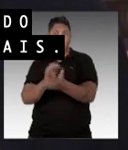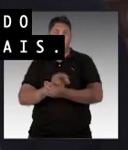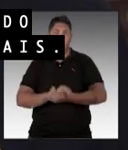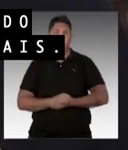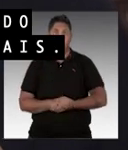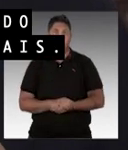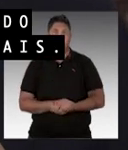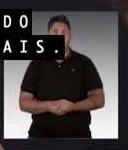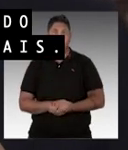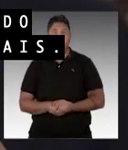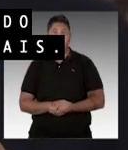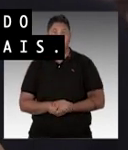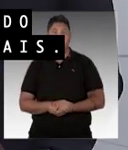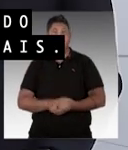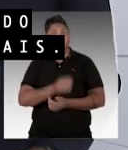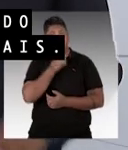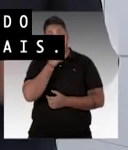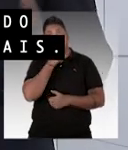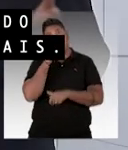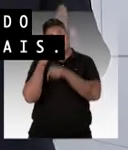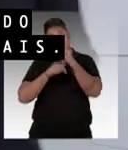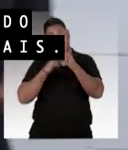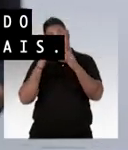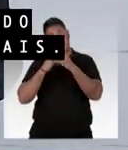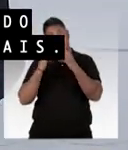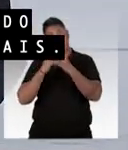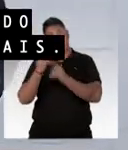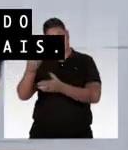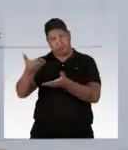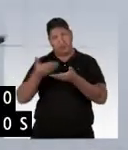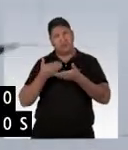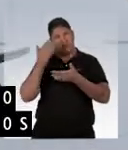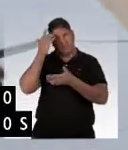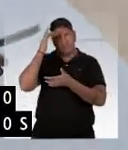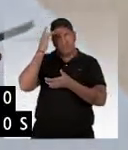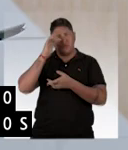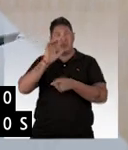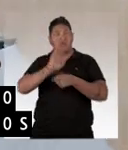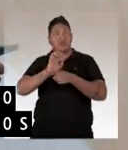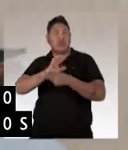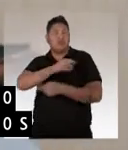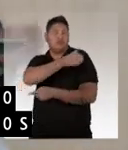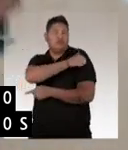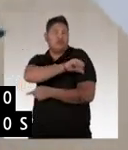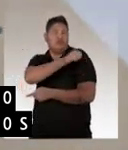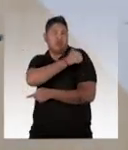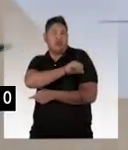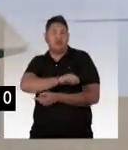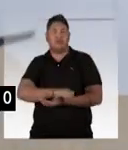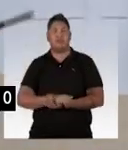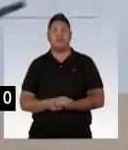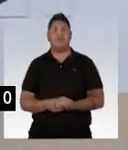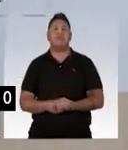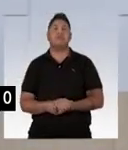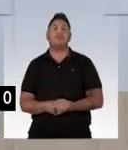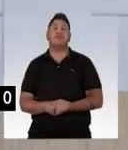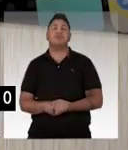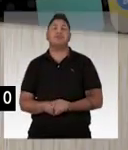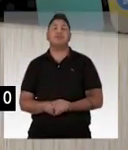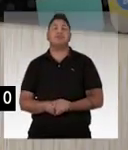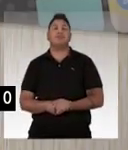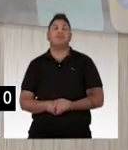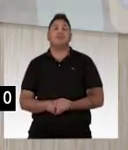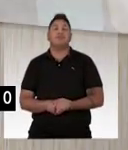grupos sociais. Ainda sobre trabalho infantil, nós recebemos uma dúvida do estado do Rio de